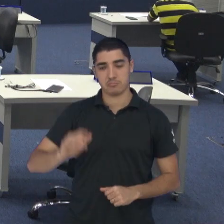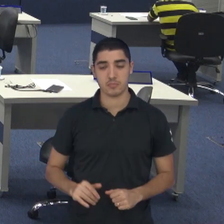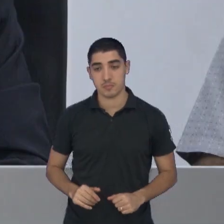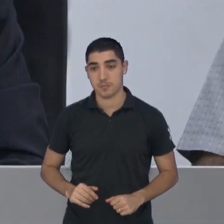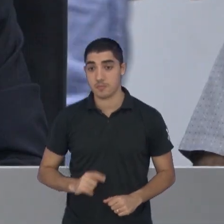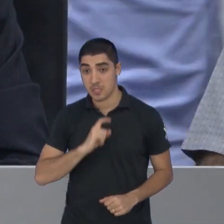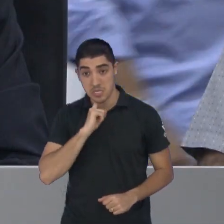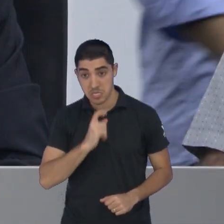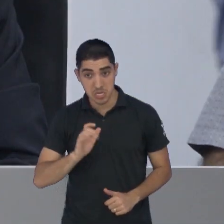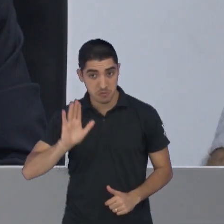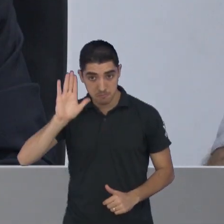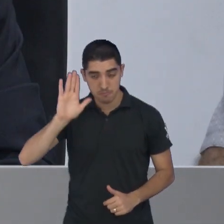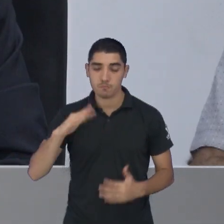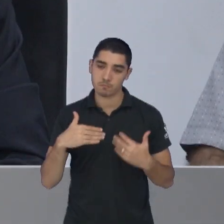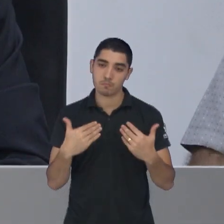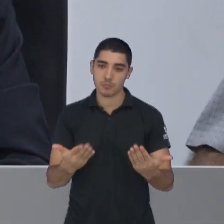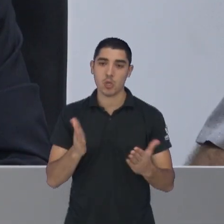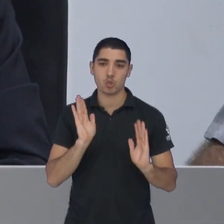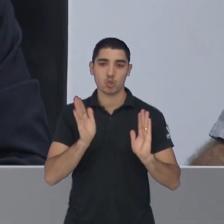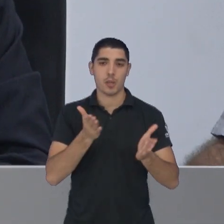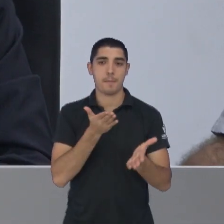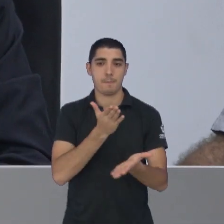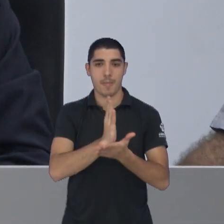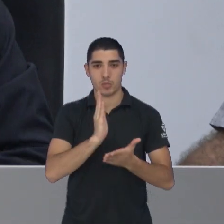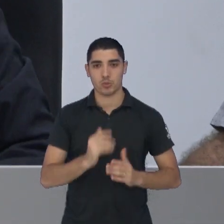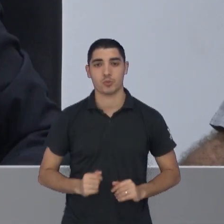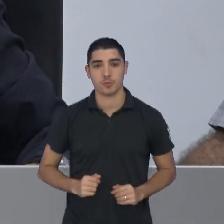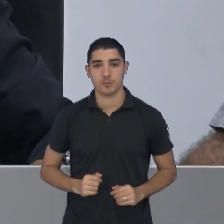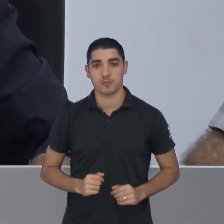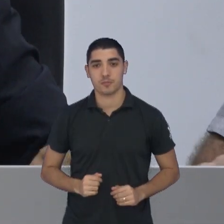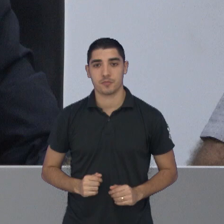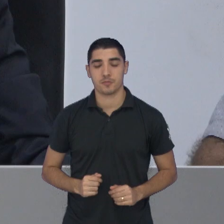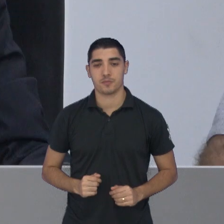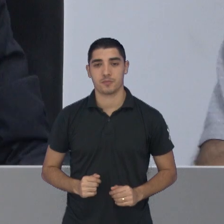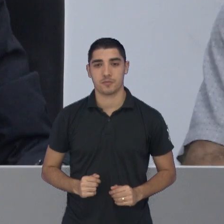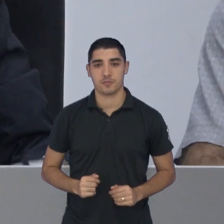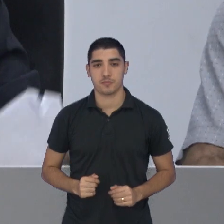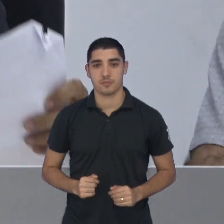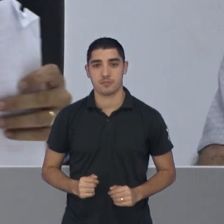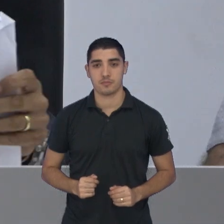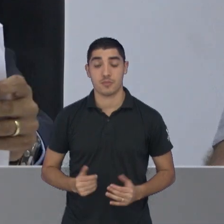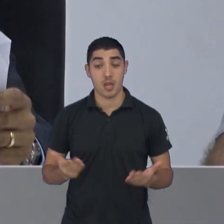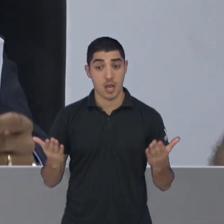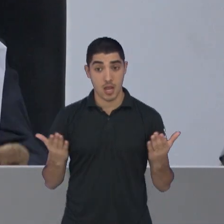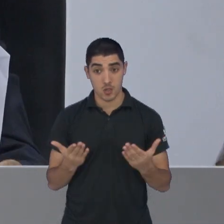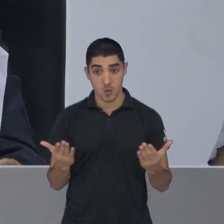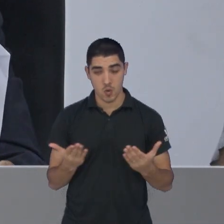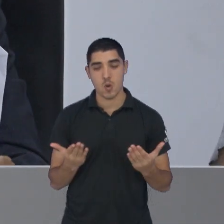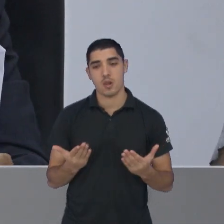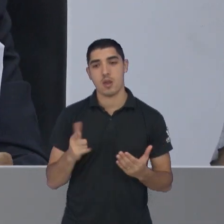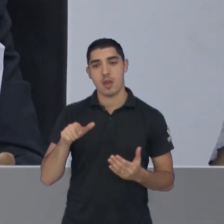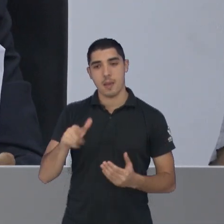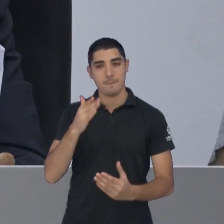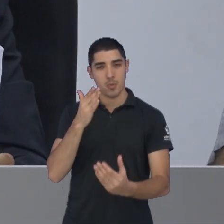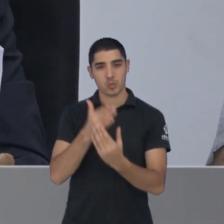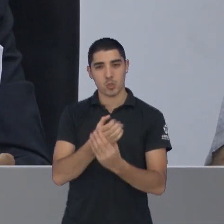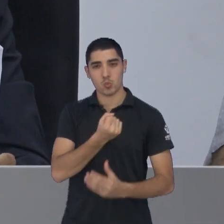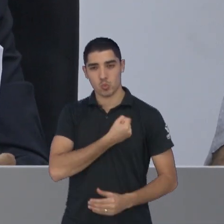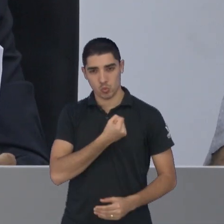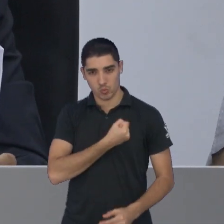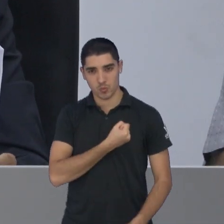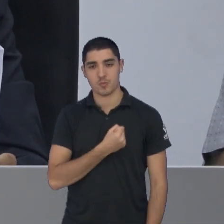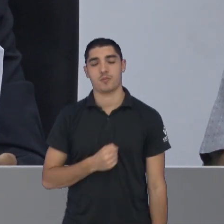senhor presidente. Sem nenhum voto contrário, está aprovado por unanimidade. Em discussão, o processo de